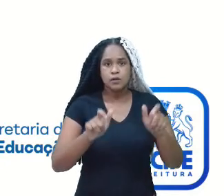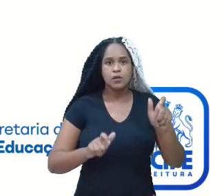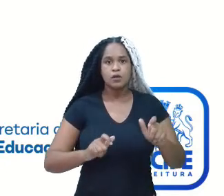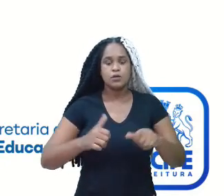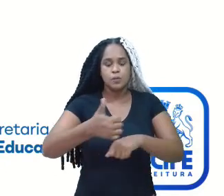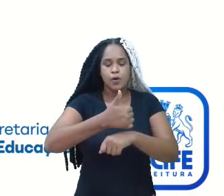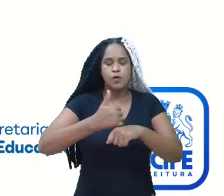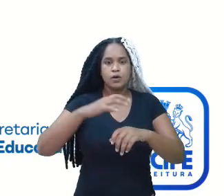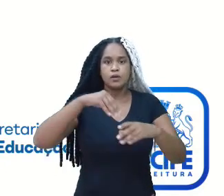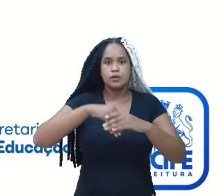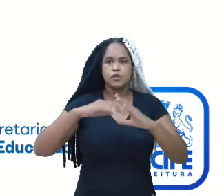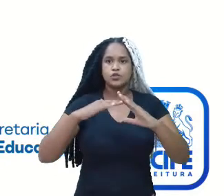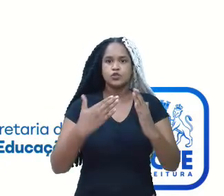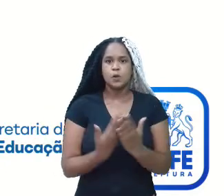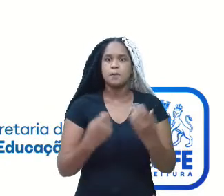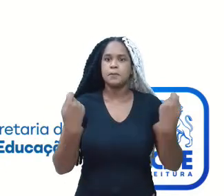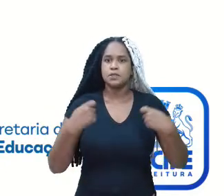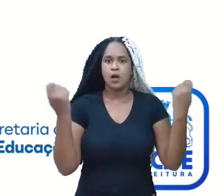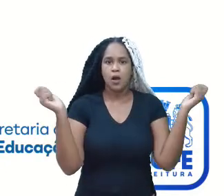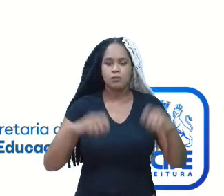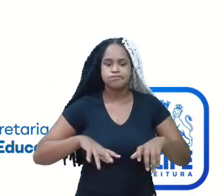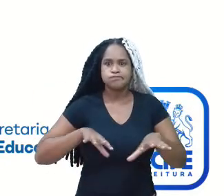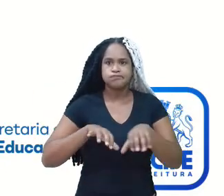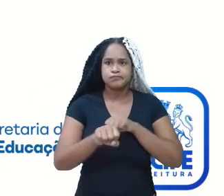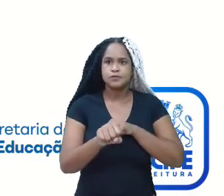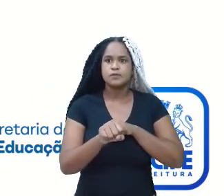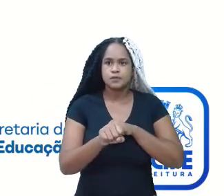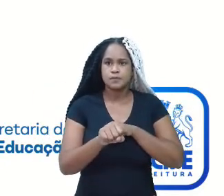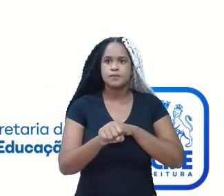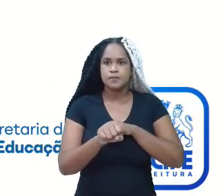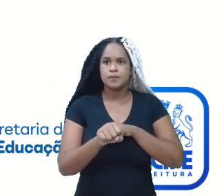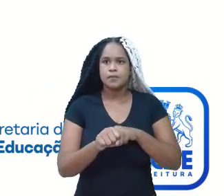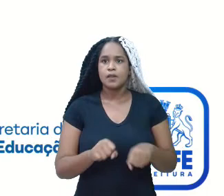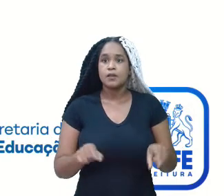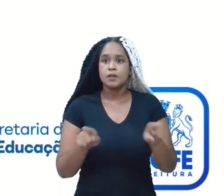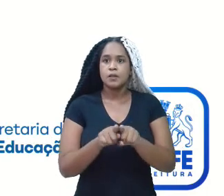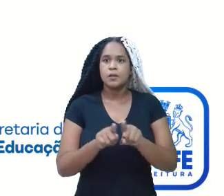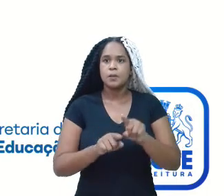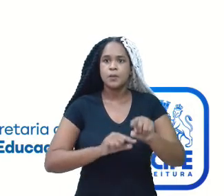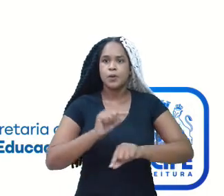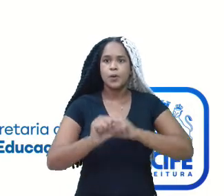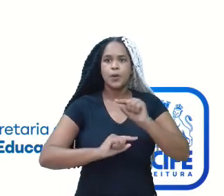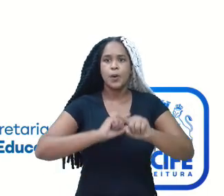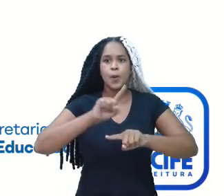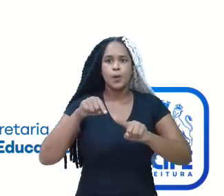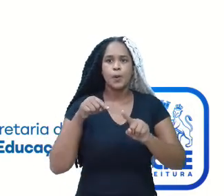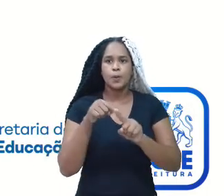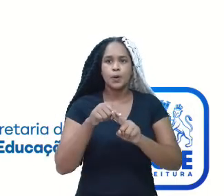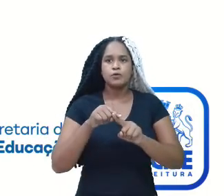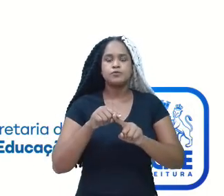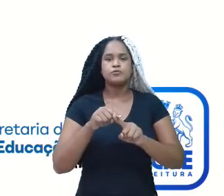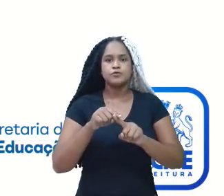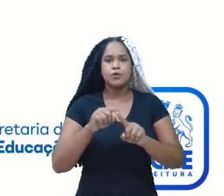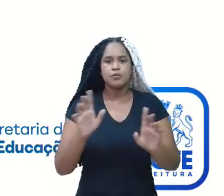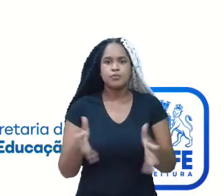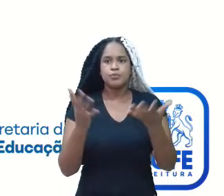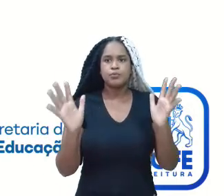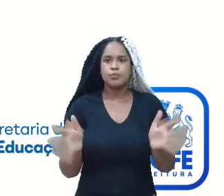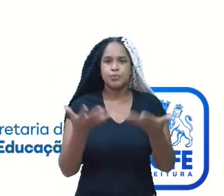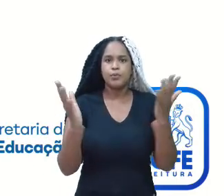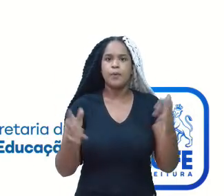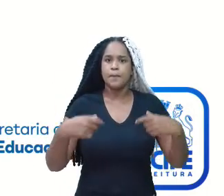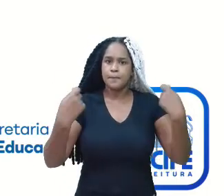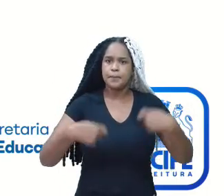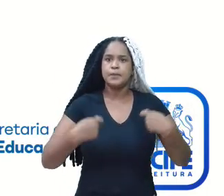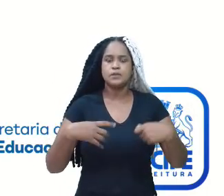profissionais capacitados e em busca de capacitação diária de entendimento para esse meio, que é muito necessário